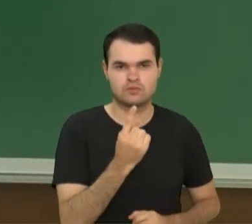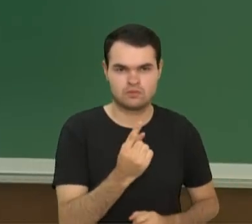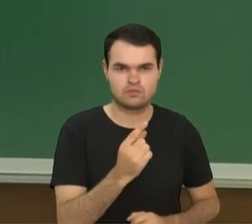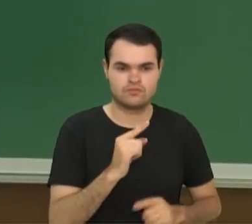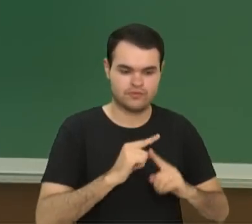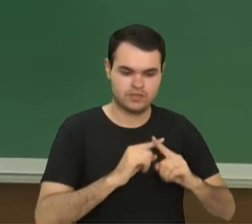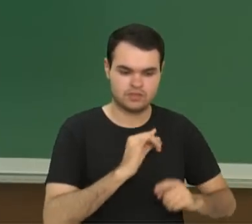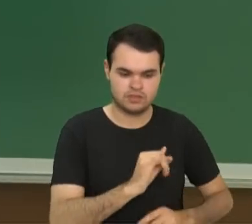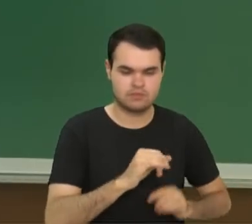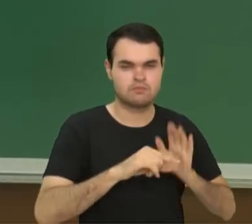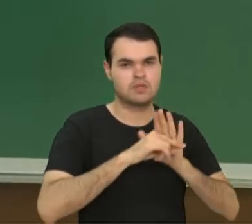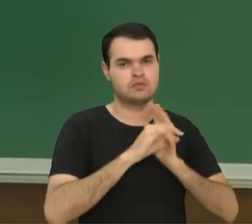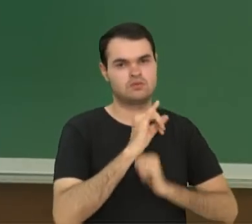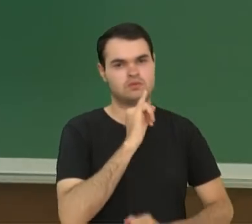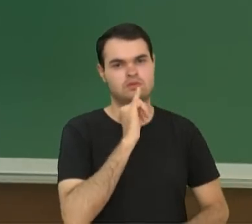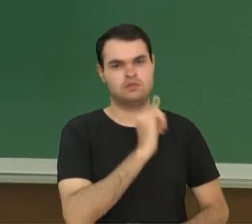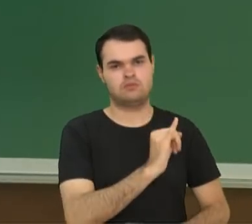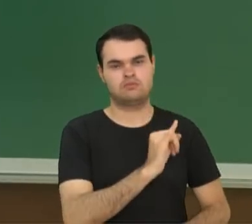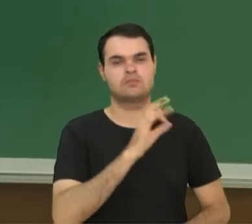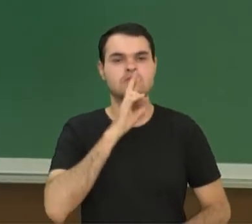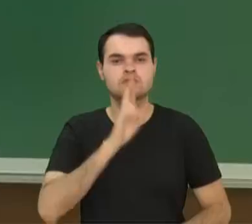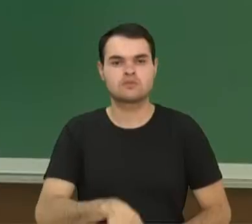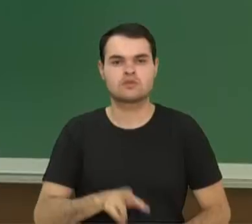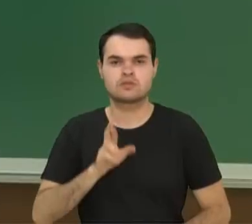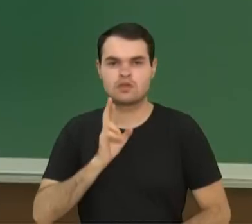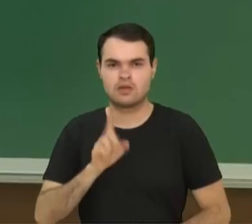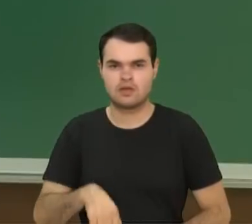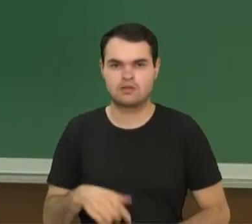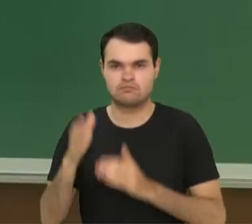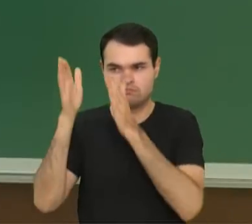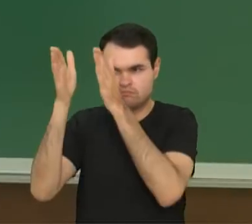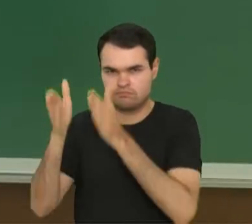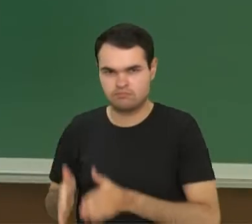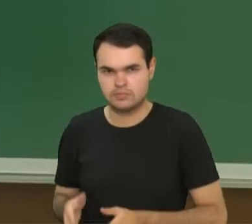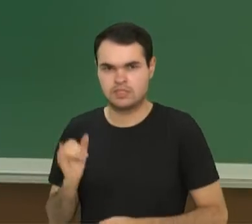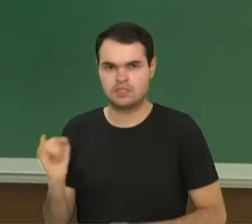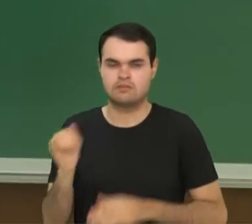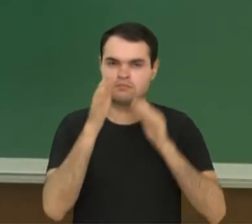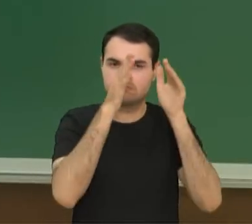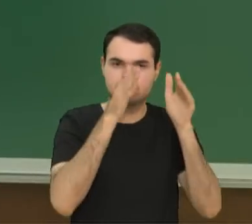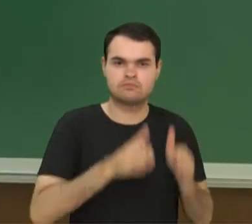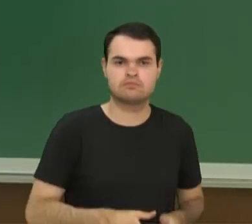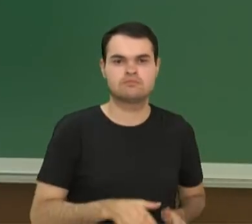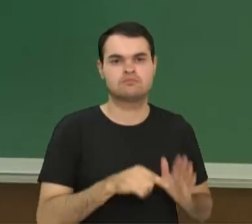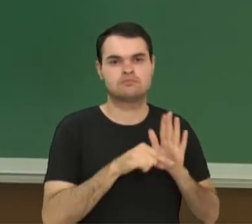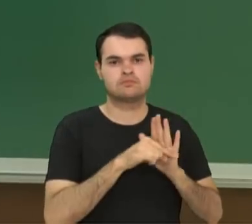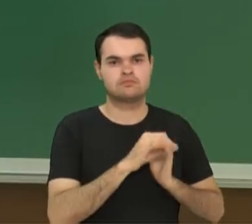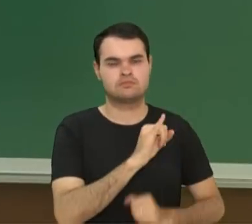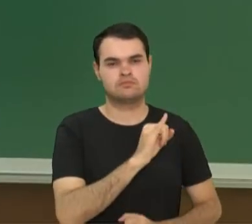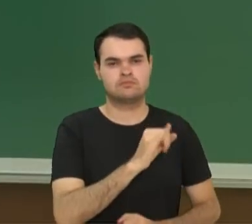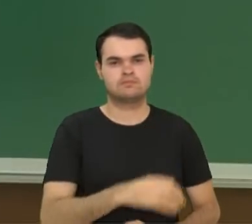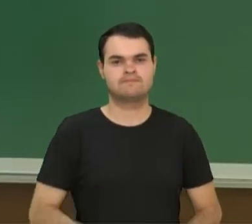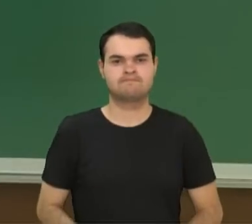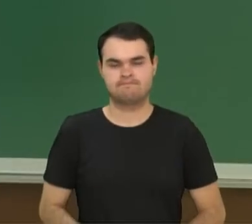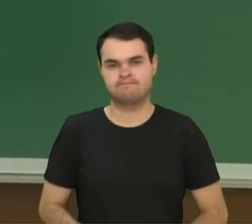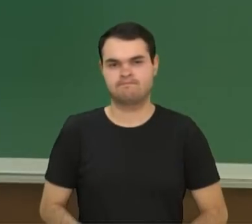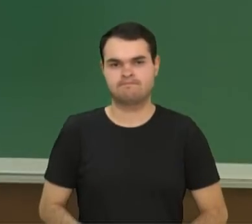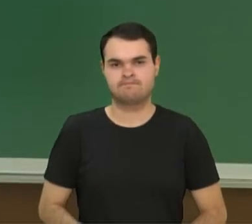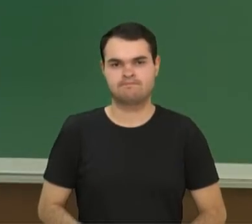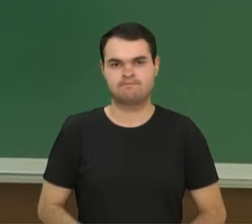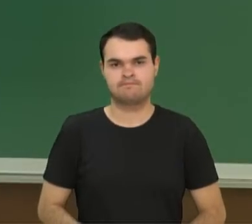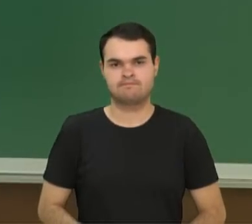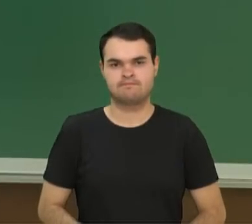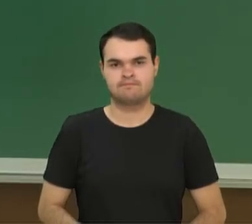i, menos i. Portanto, a nossa resposta, esse daqui é i e este daqui, menos i.